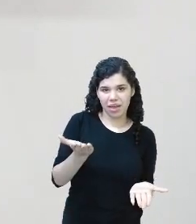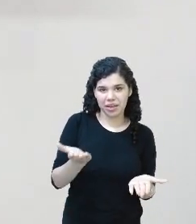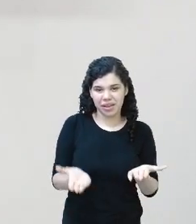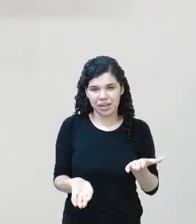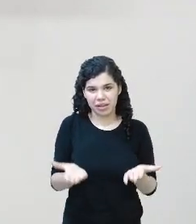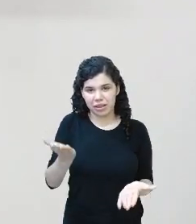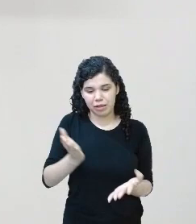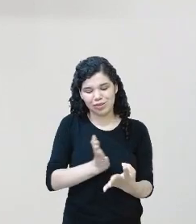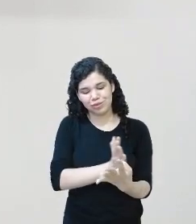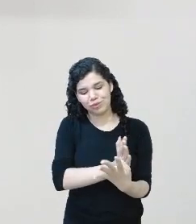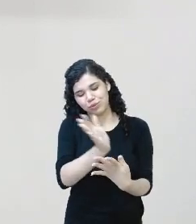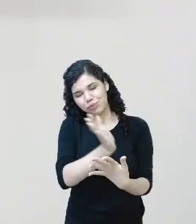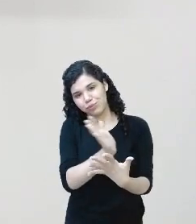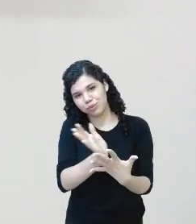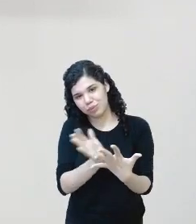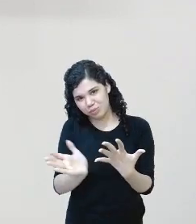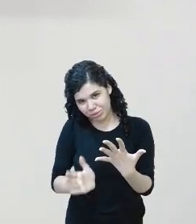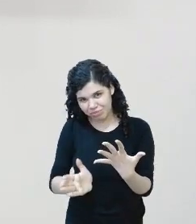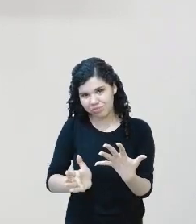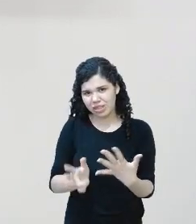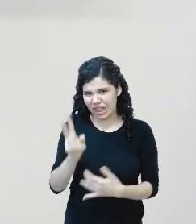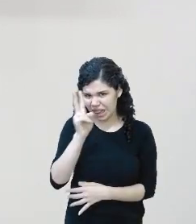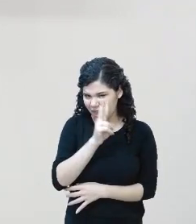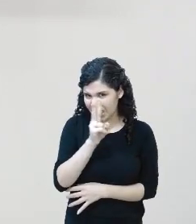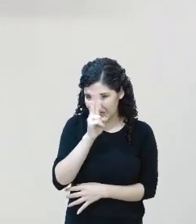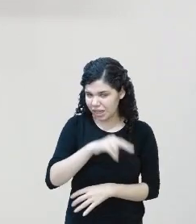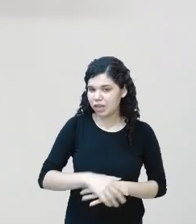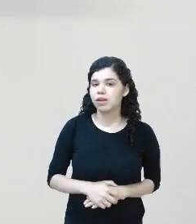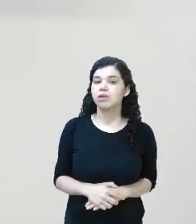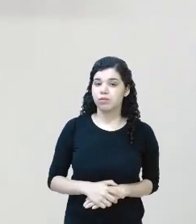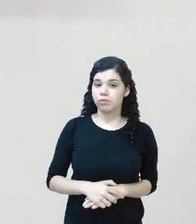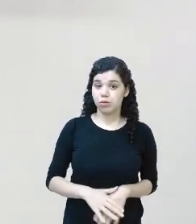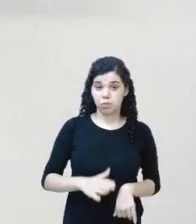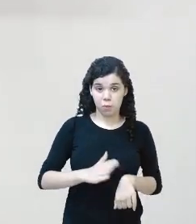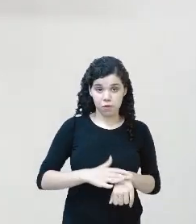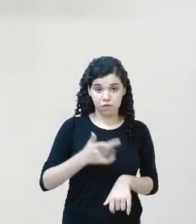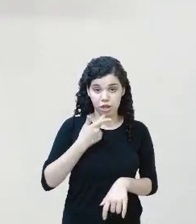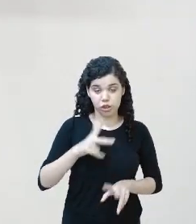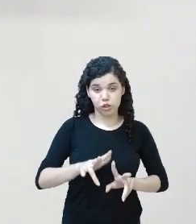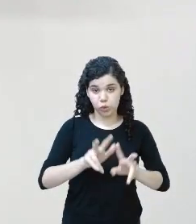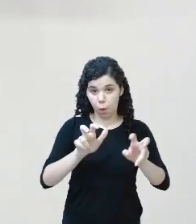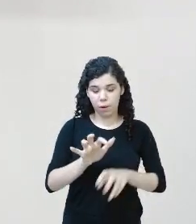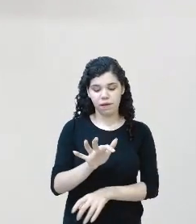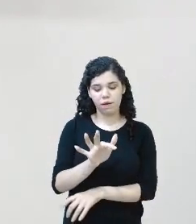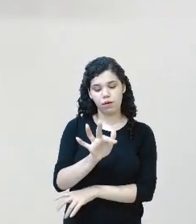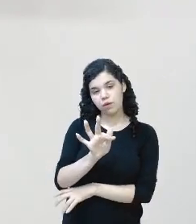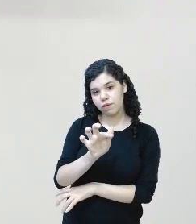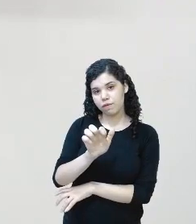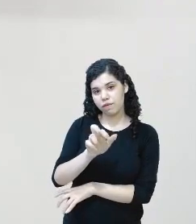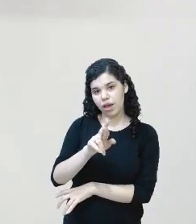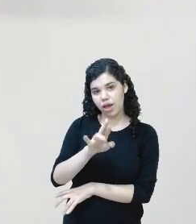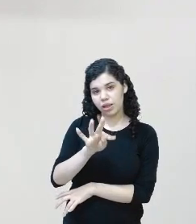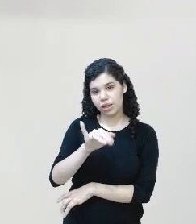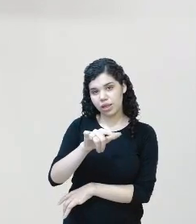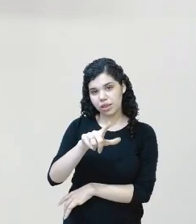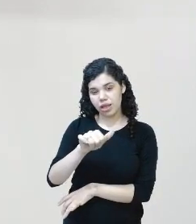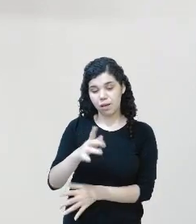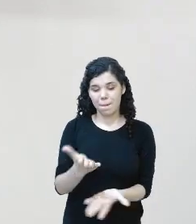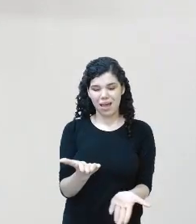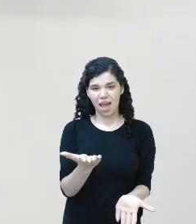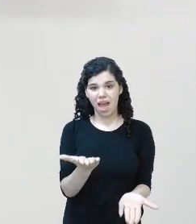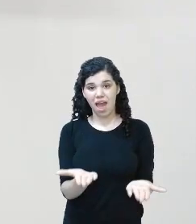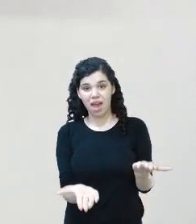entre os elementos. Lembra disso? Quando a gente fala de fertilidade, a gente pensa em equilíbrio